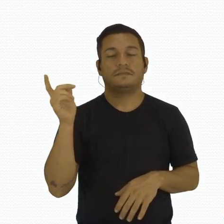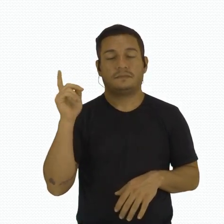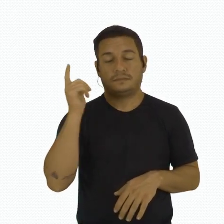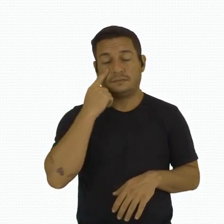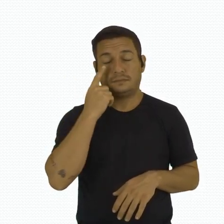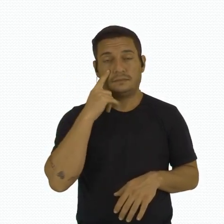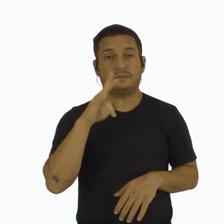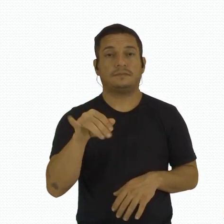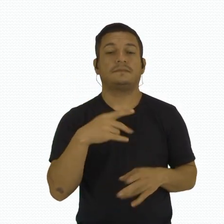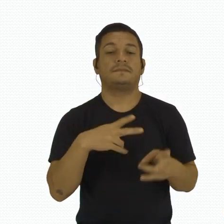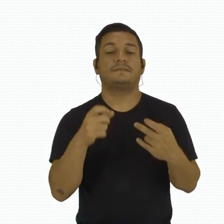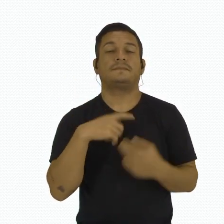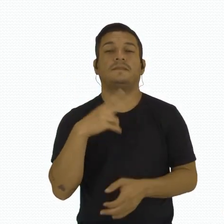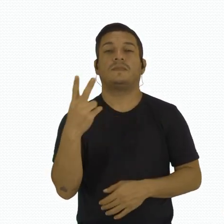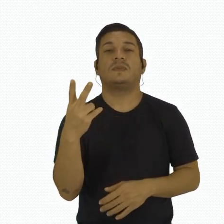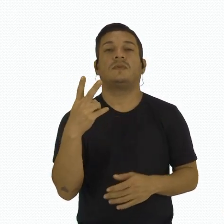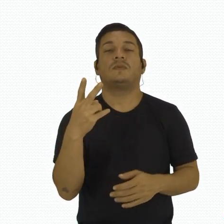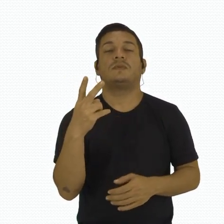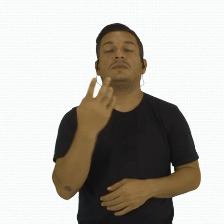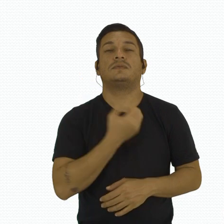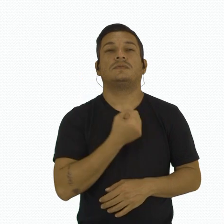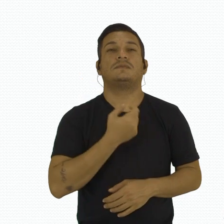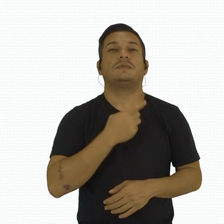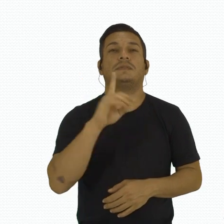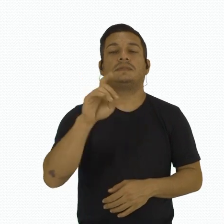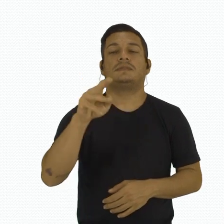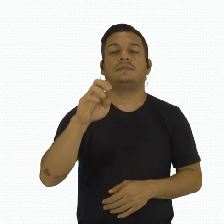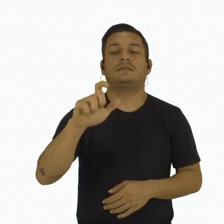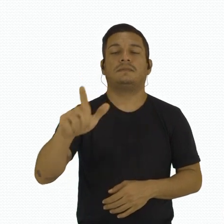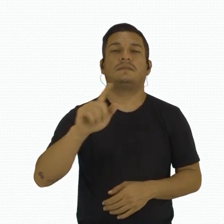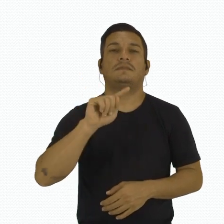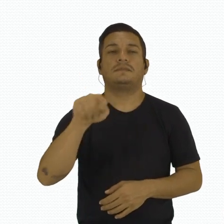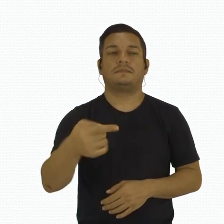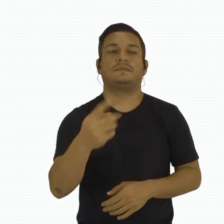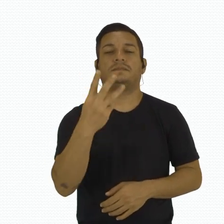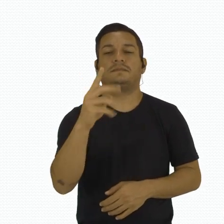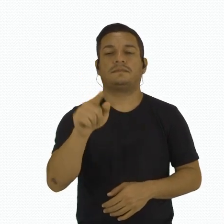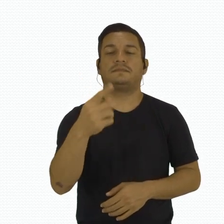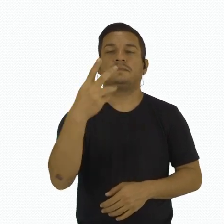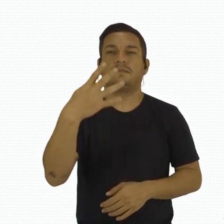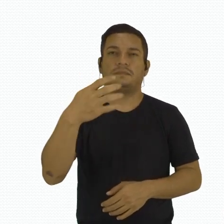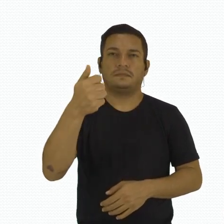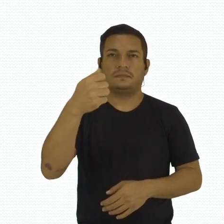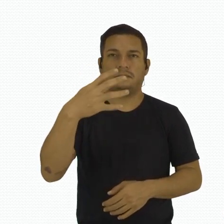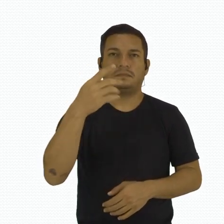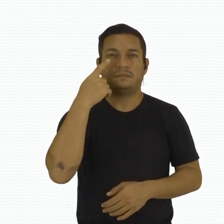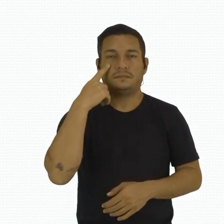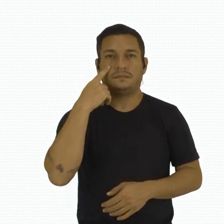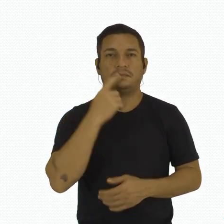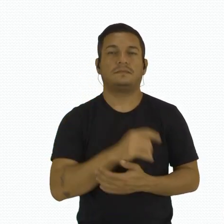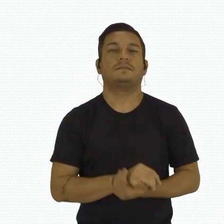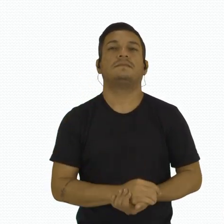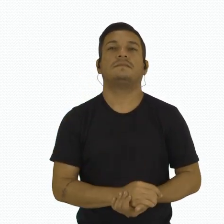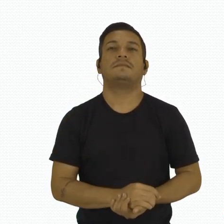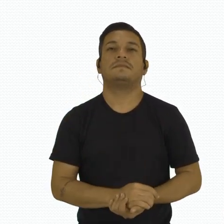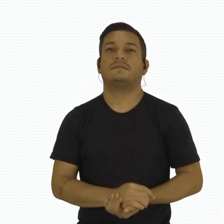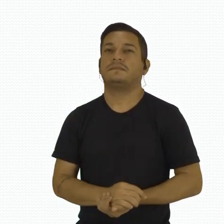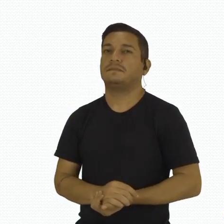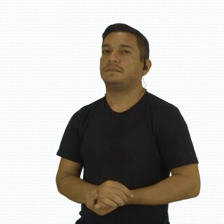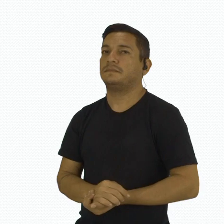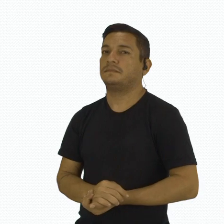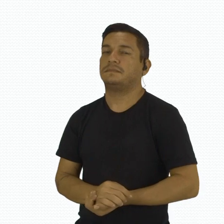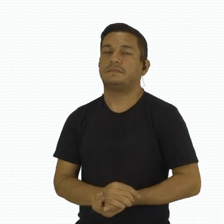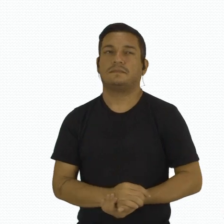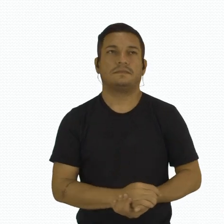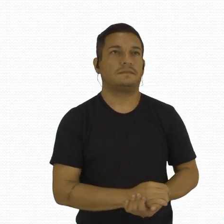obter aí até 2 casas decimais para o número π, aí, 3,14 mais ou menos, que a gente vai ver já já.